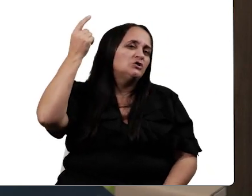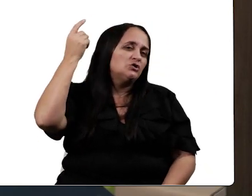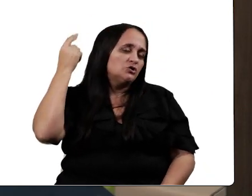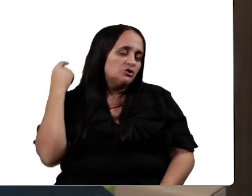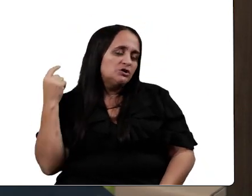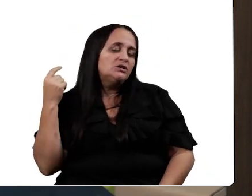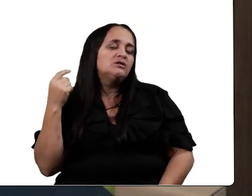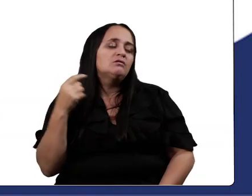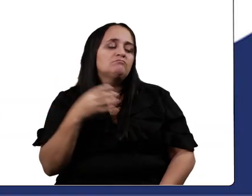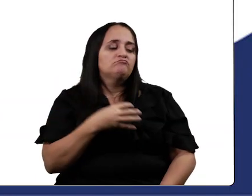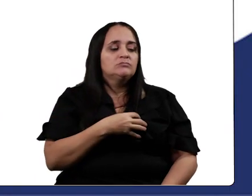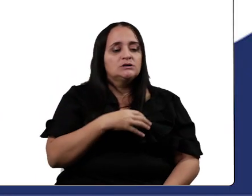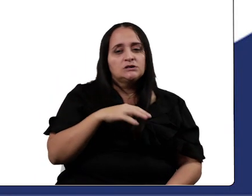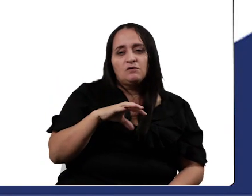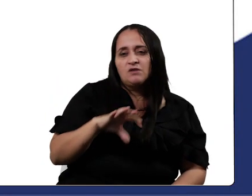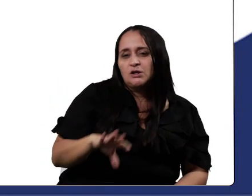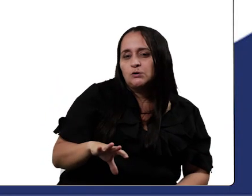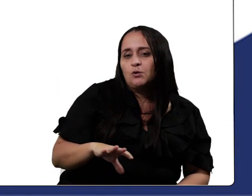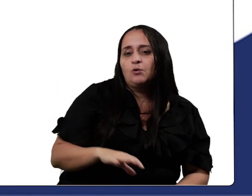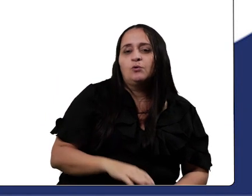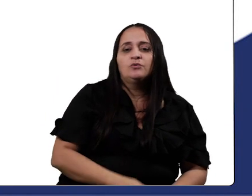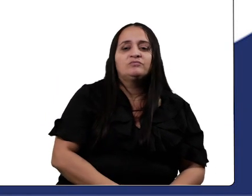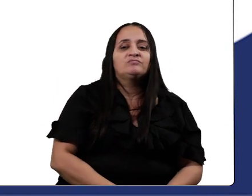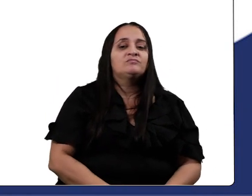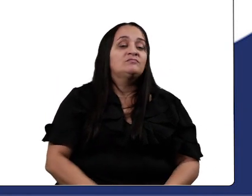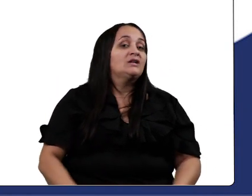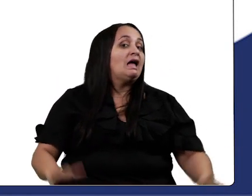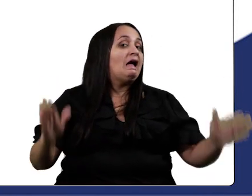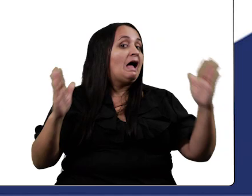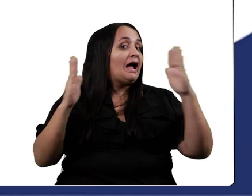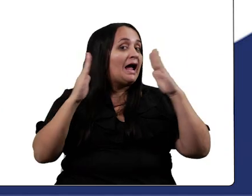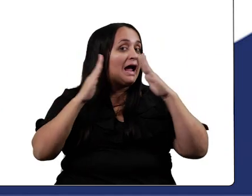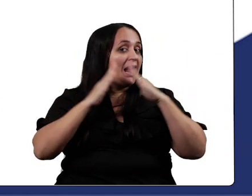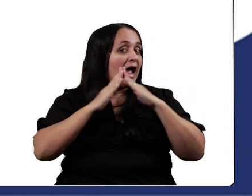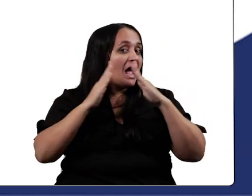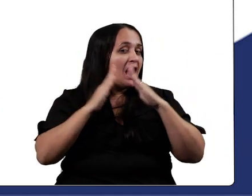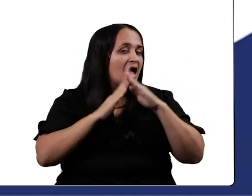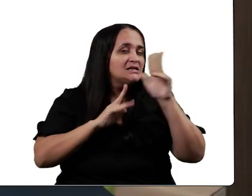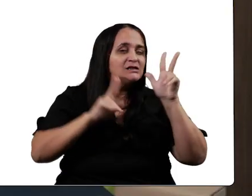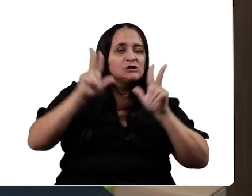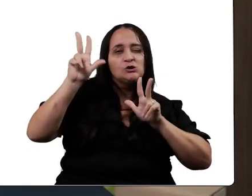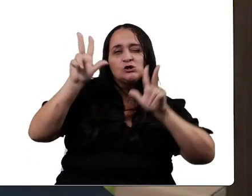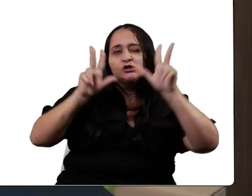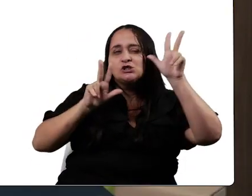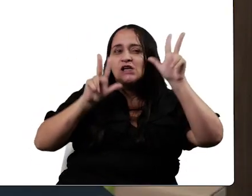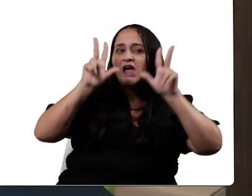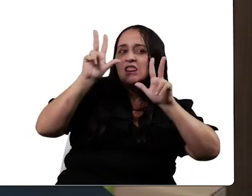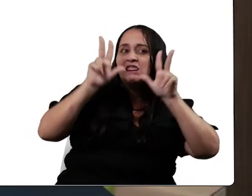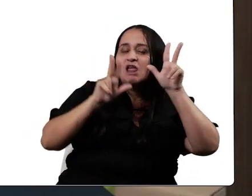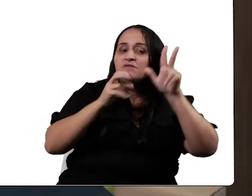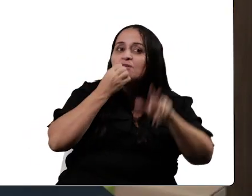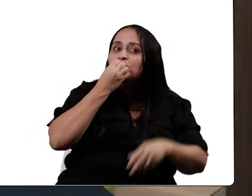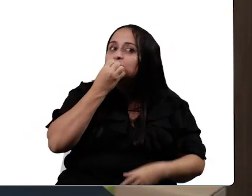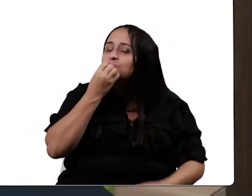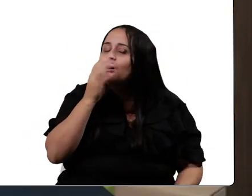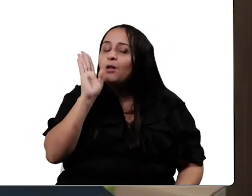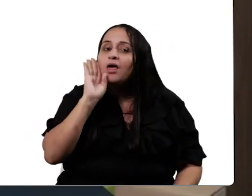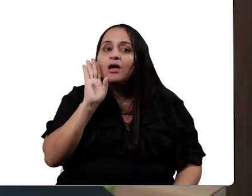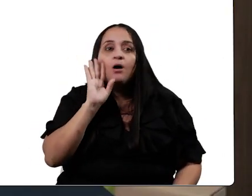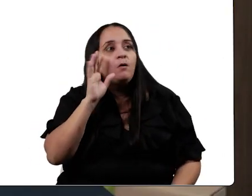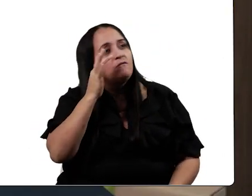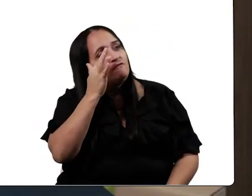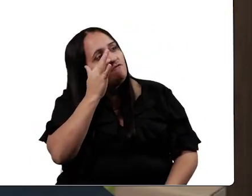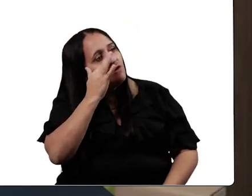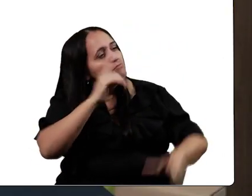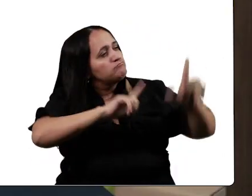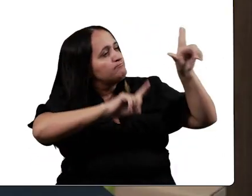da nossa terra. A Casa do Carnaval, que eu vou lá. ver, assistir os vídeos, conhecer mais sobre a